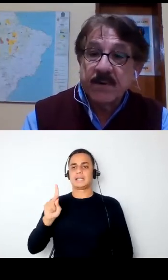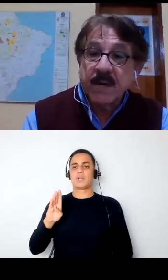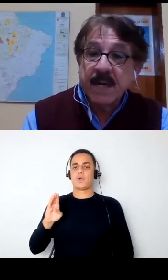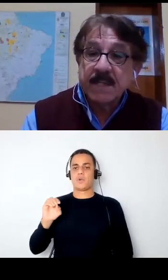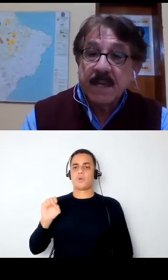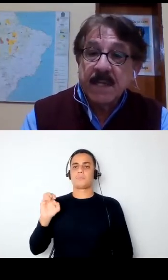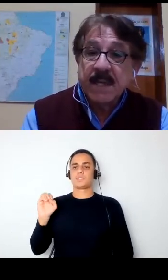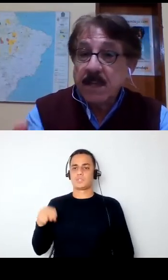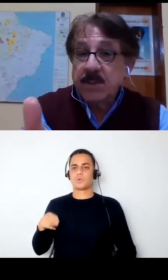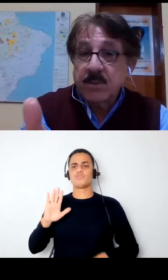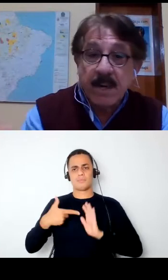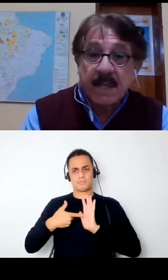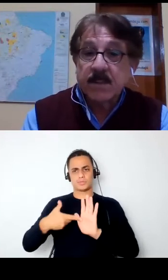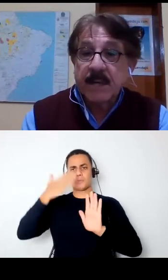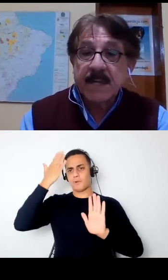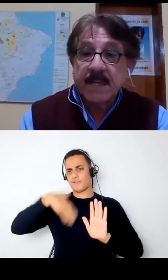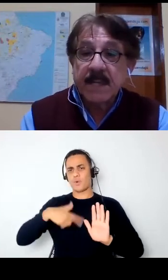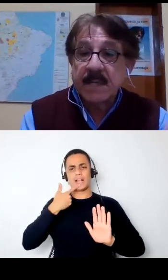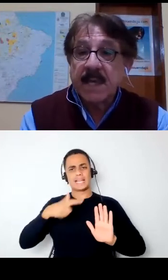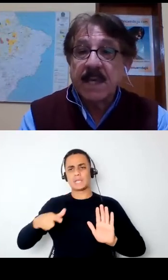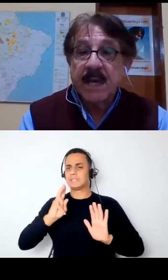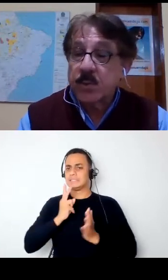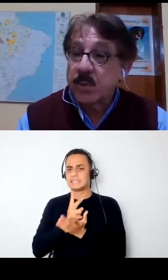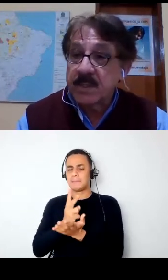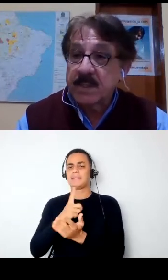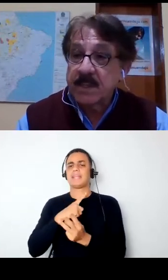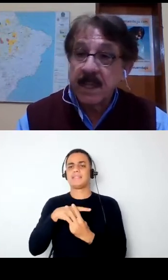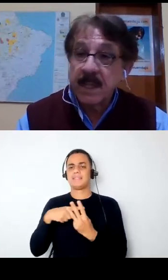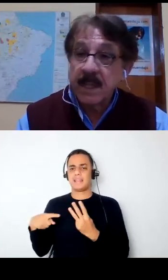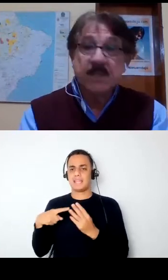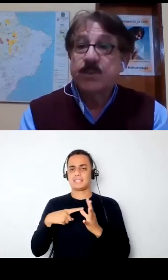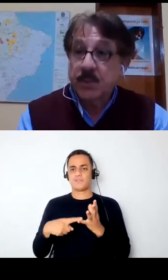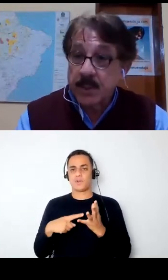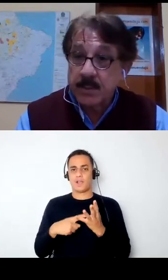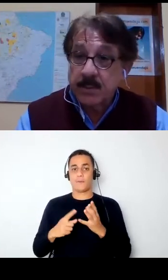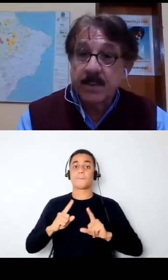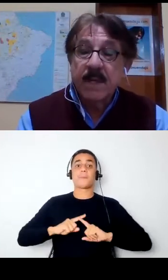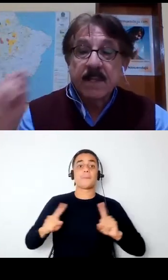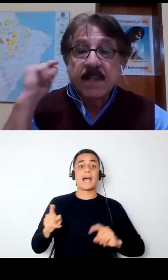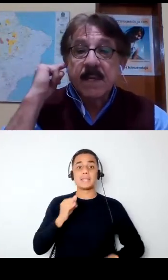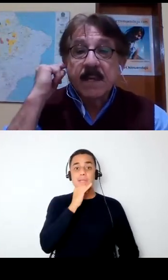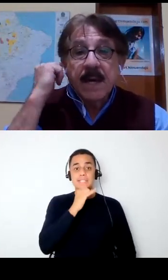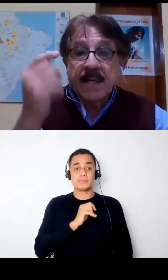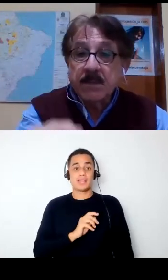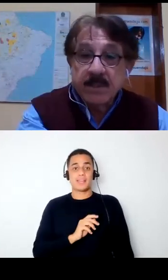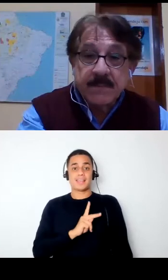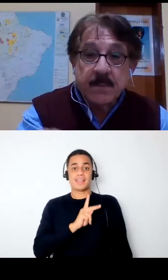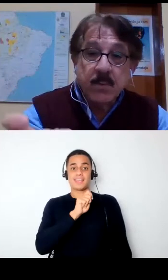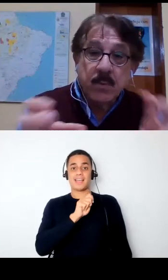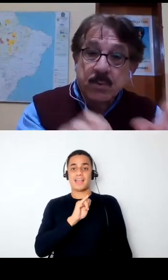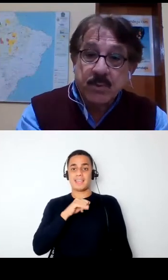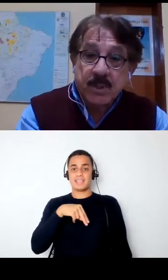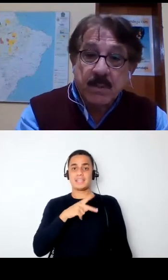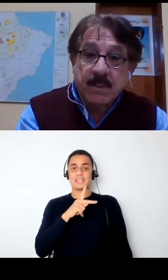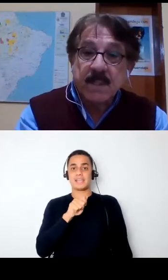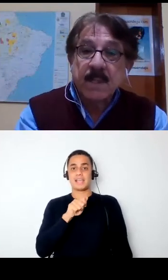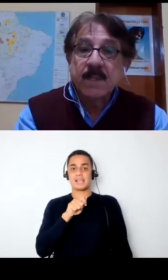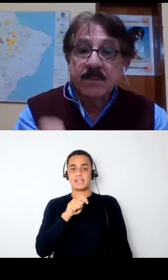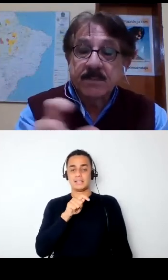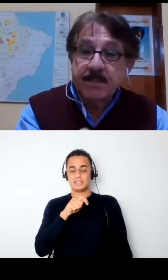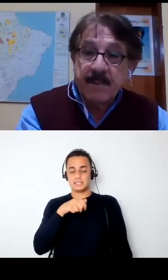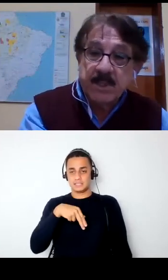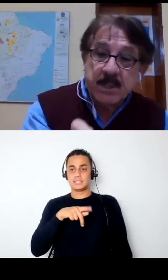4 vogais e tem línguas como essa, o Caingangue, que tem 14, tem línguas que têm 18. Né? Aí, inclusive, um conjunto de